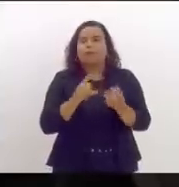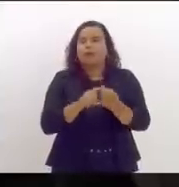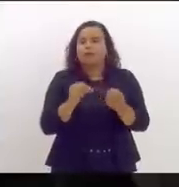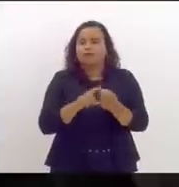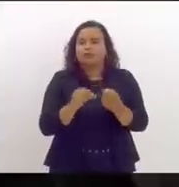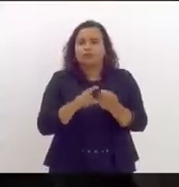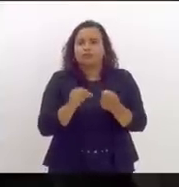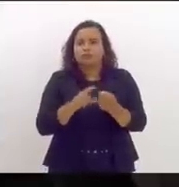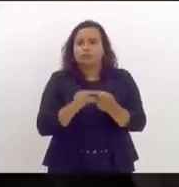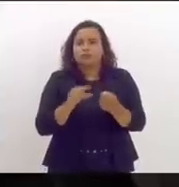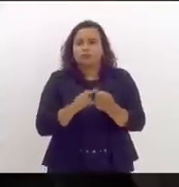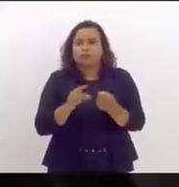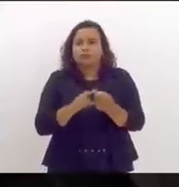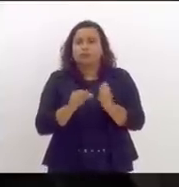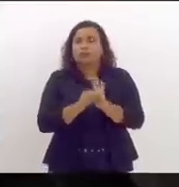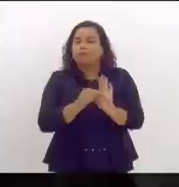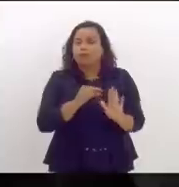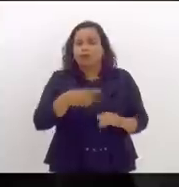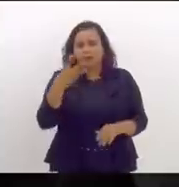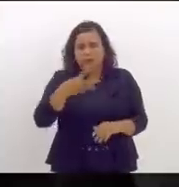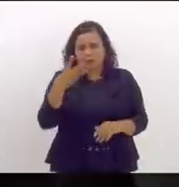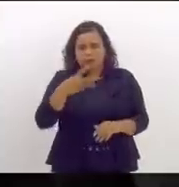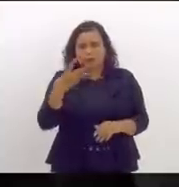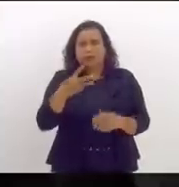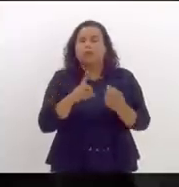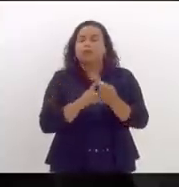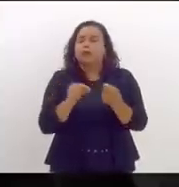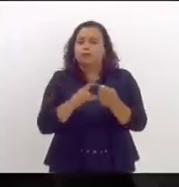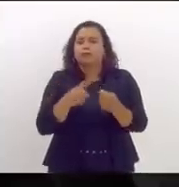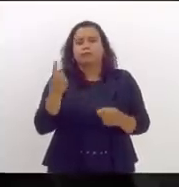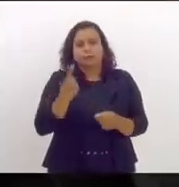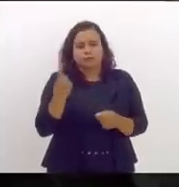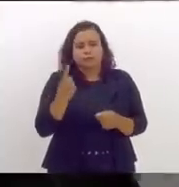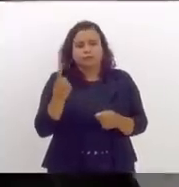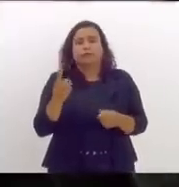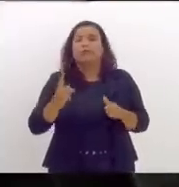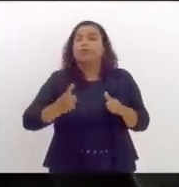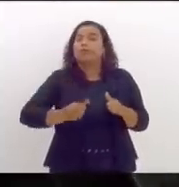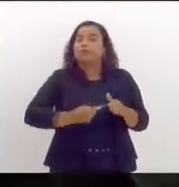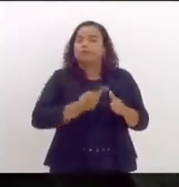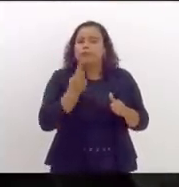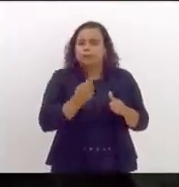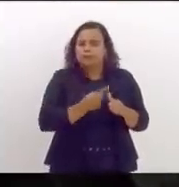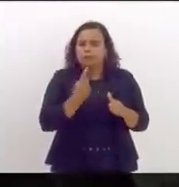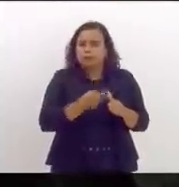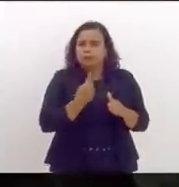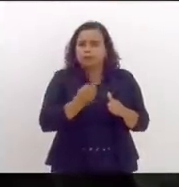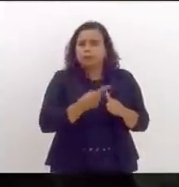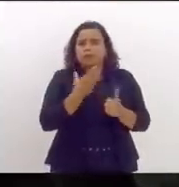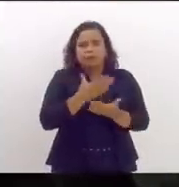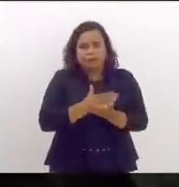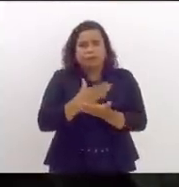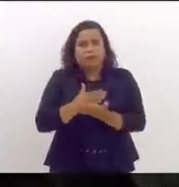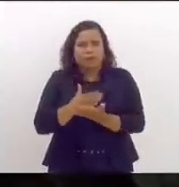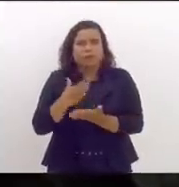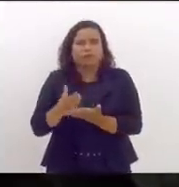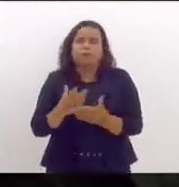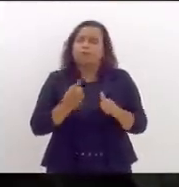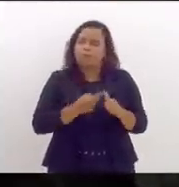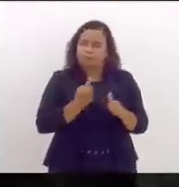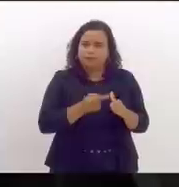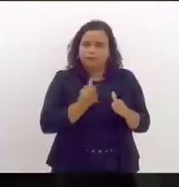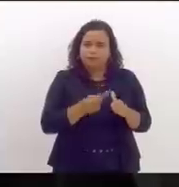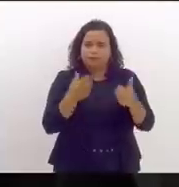do artigo do parágrafo terceiro do artigo primeiro a primeira parcela evidentemente